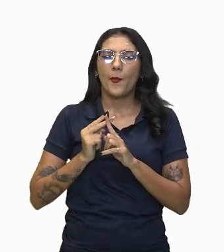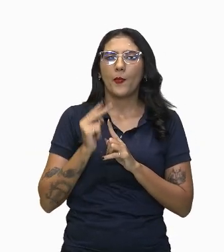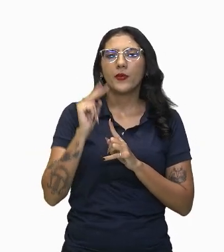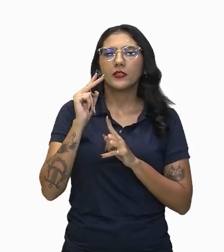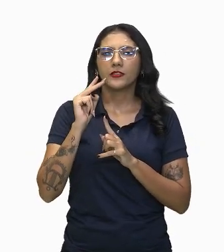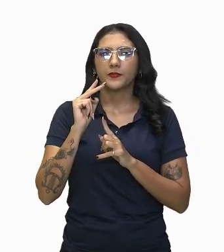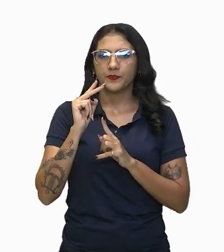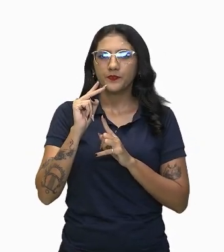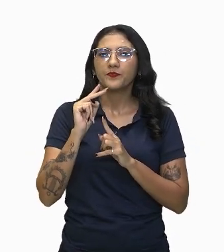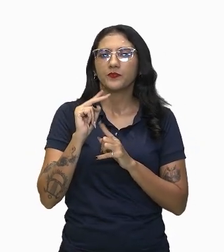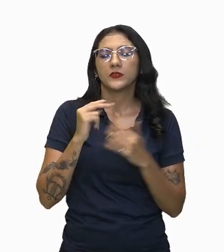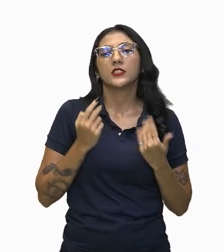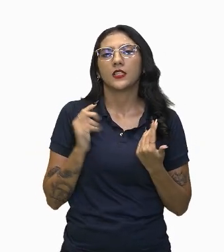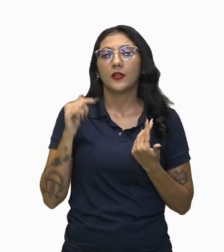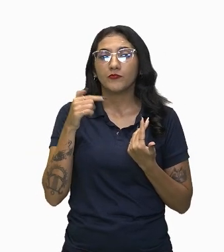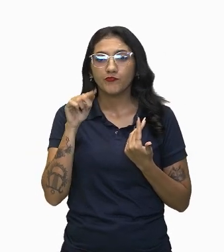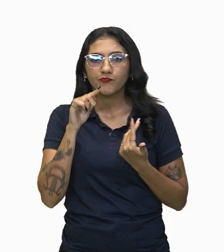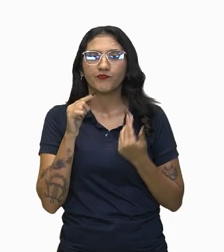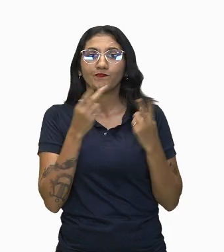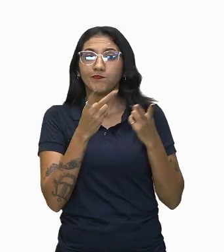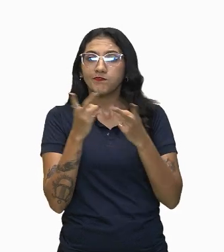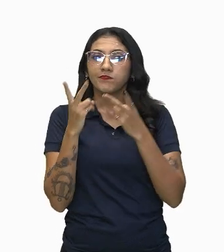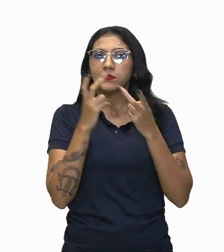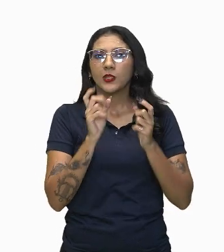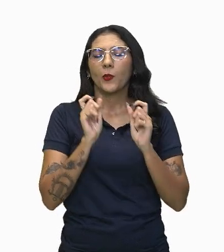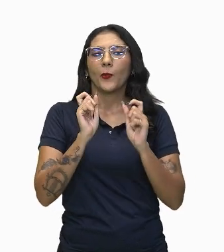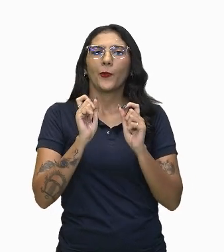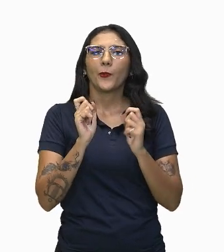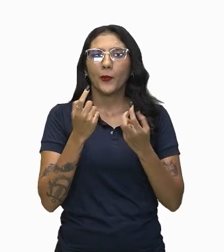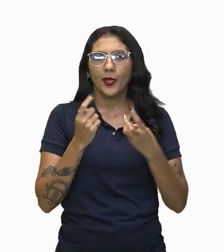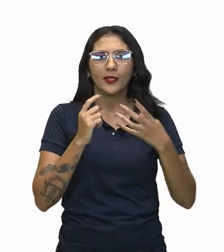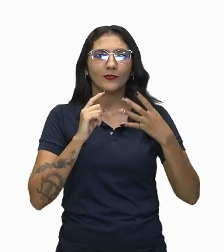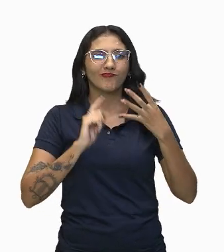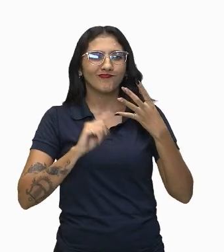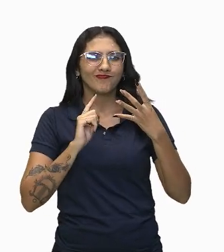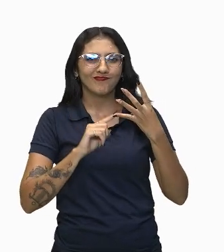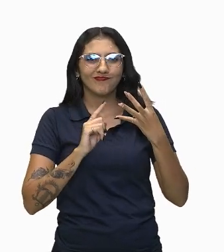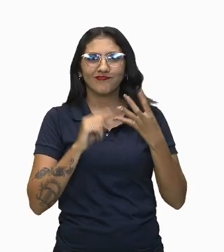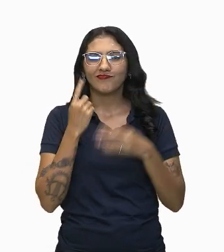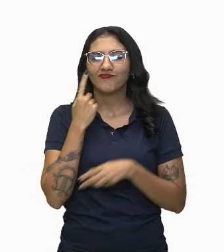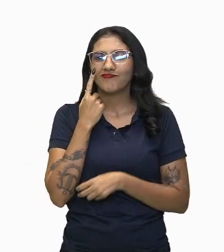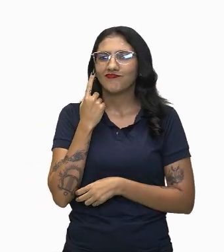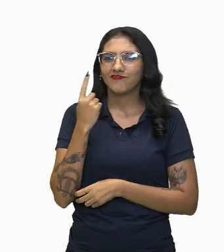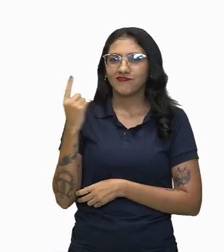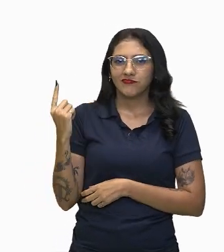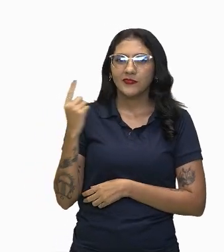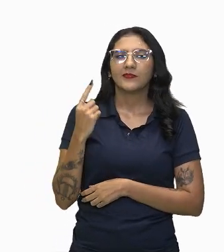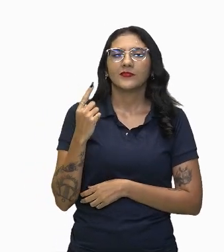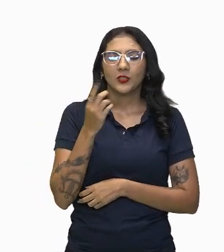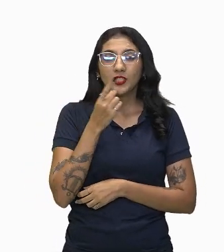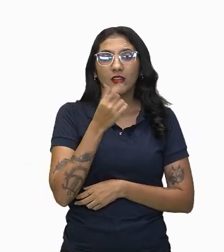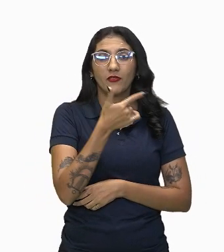gente vai ficar conhecendo esse dia como a Quinta-feira Negra, 24 de outubro de